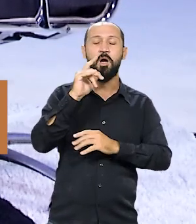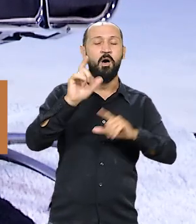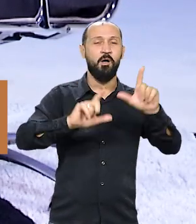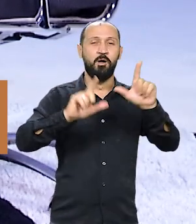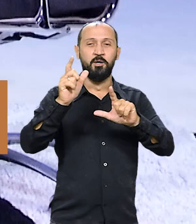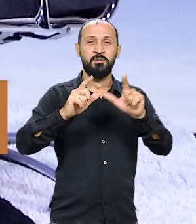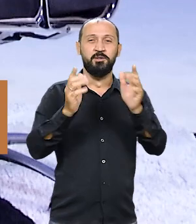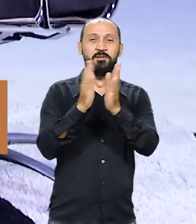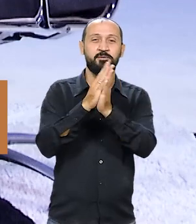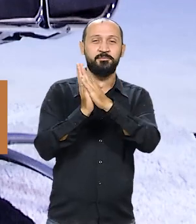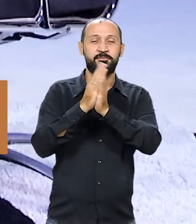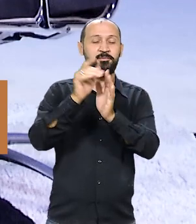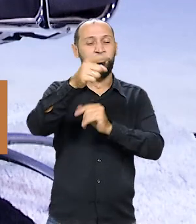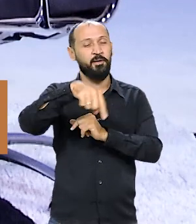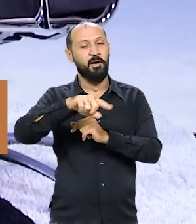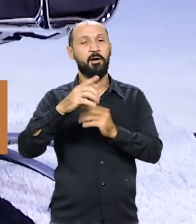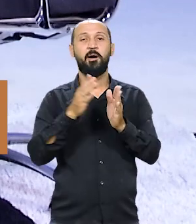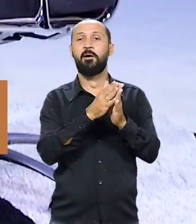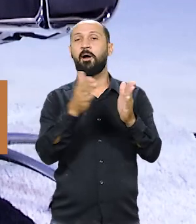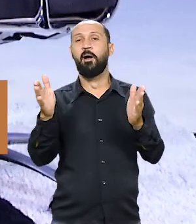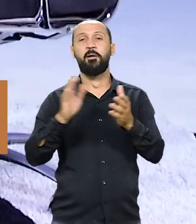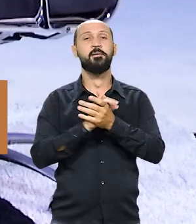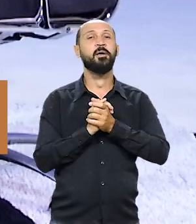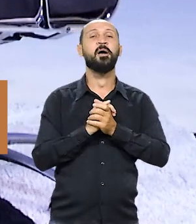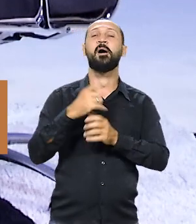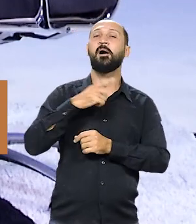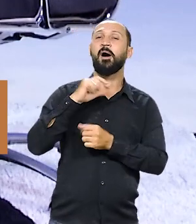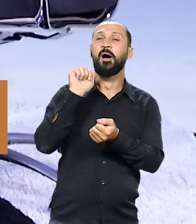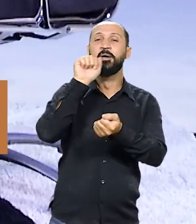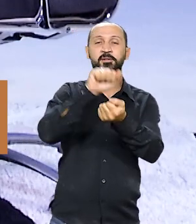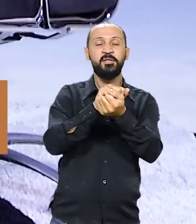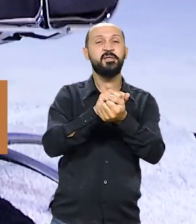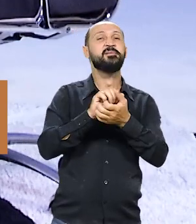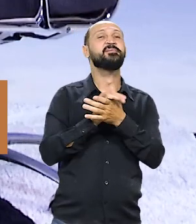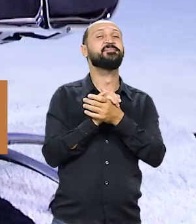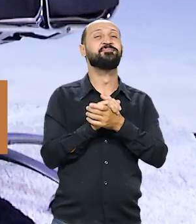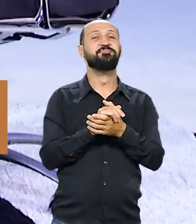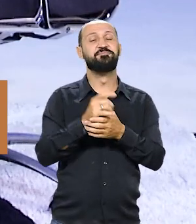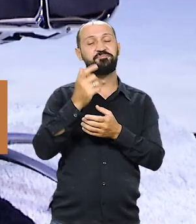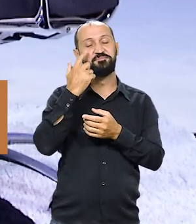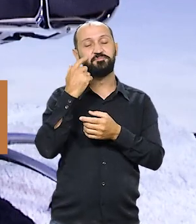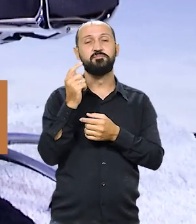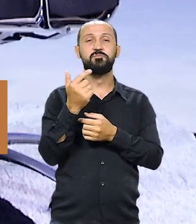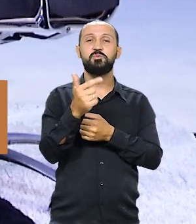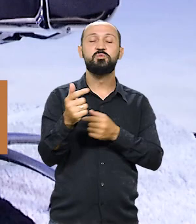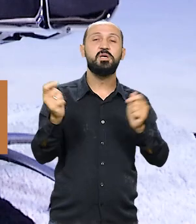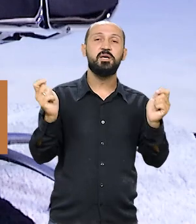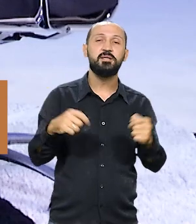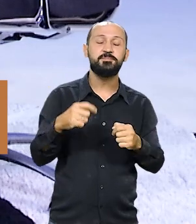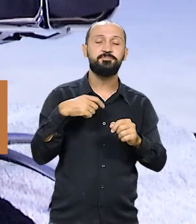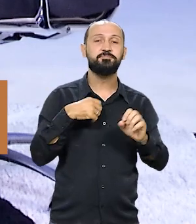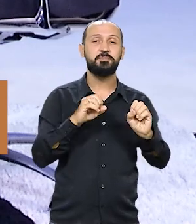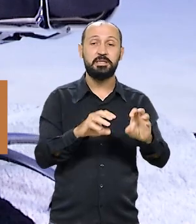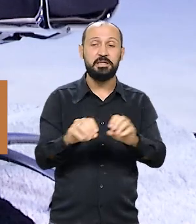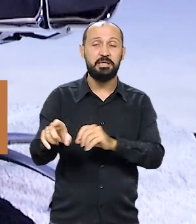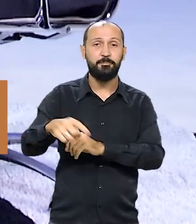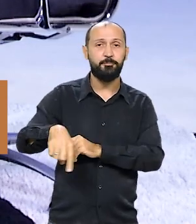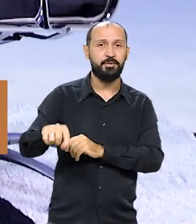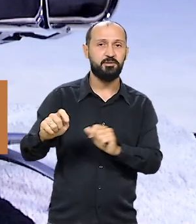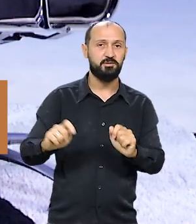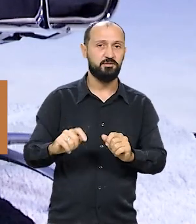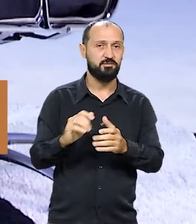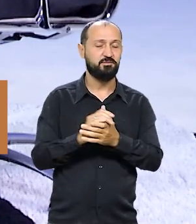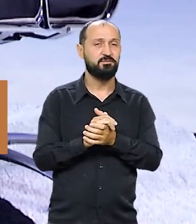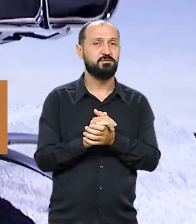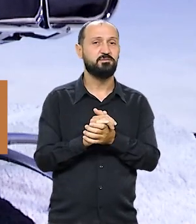Nossa. Não é? Então, você põe isso, então você também não dá condições a ele para isso,